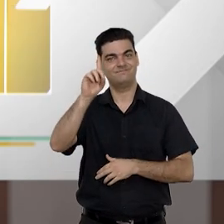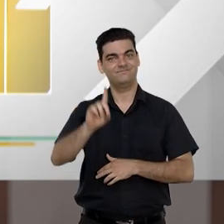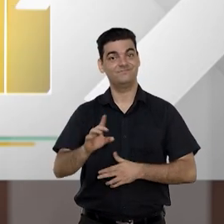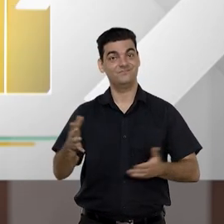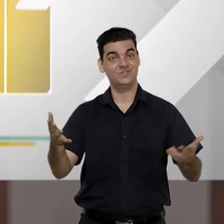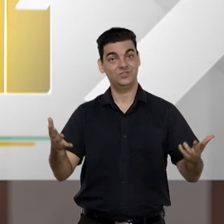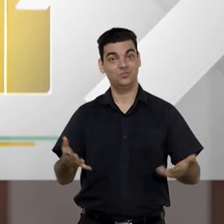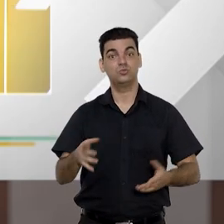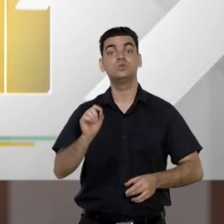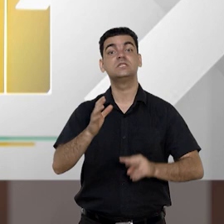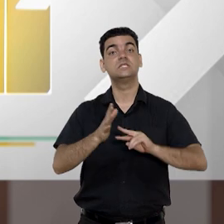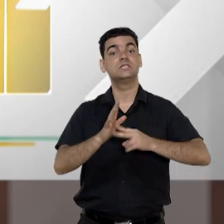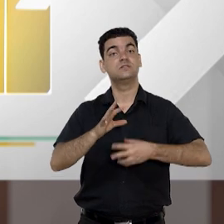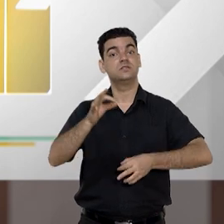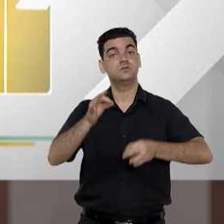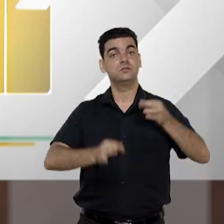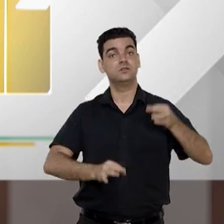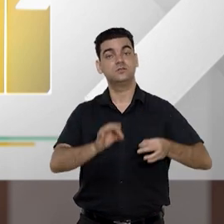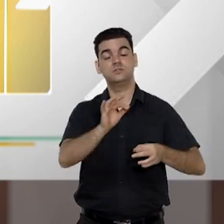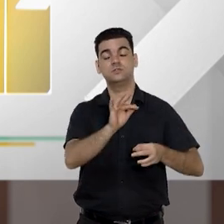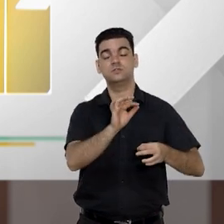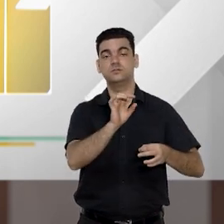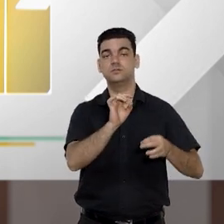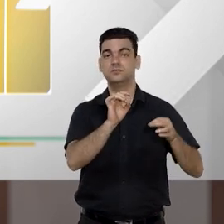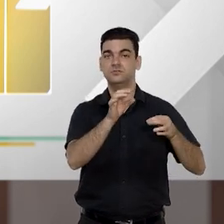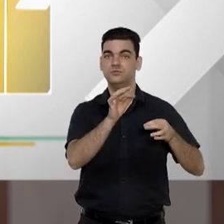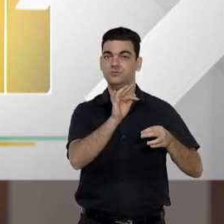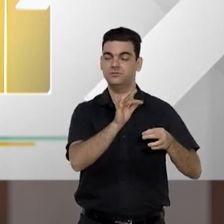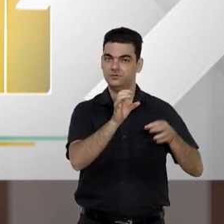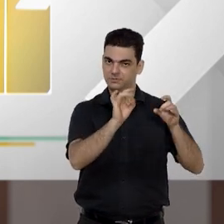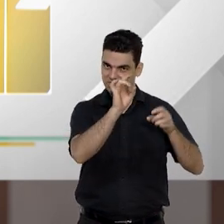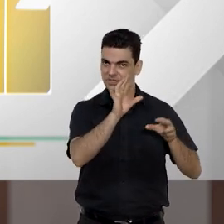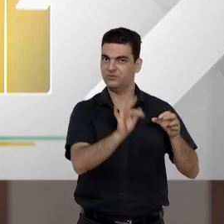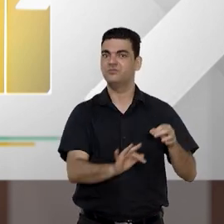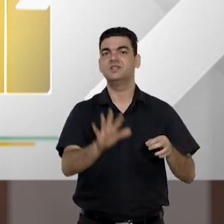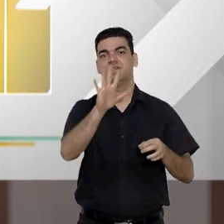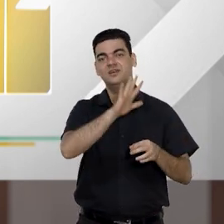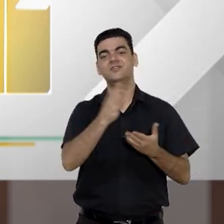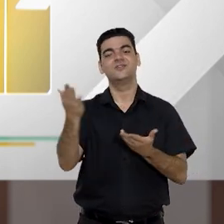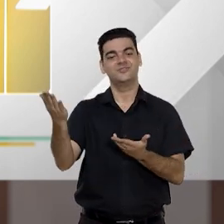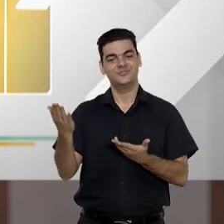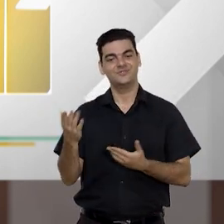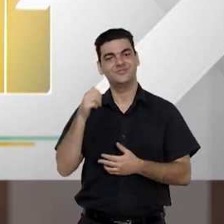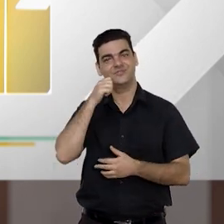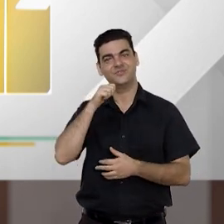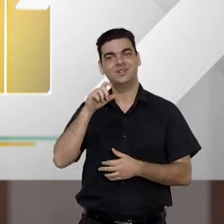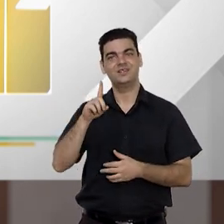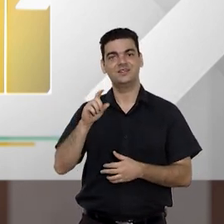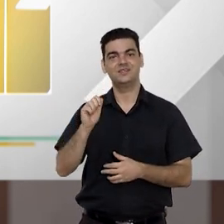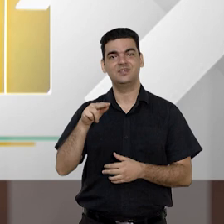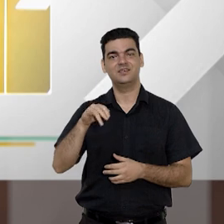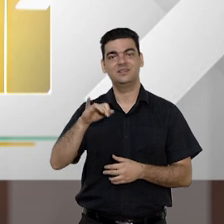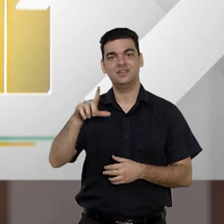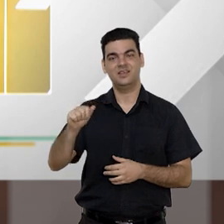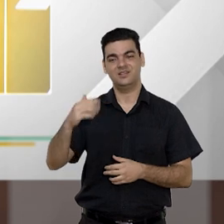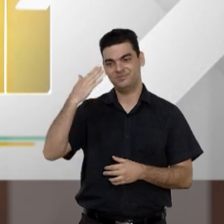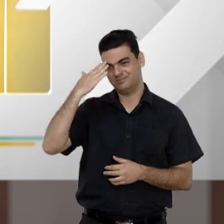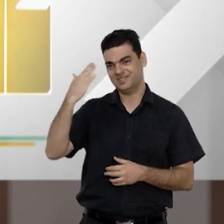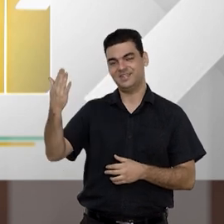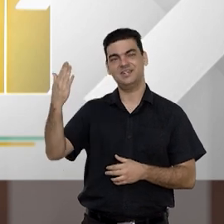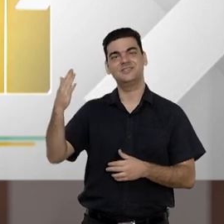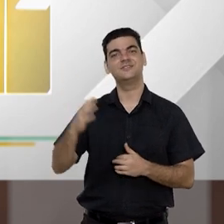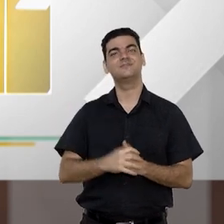No Entender Direito de hoje sobre Juizados Especiais Federais, nós conversamos com a juíza federal Daniela